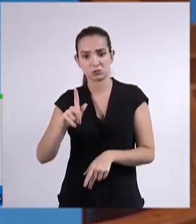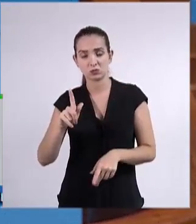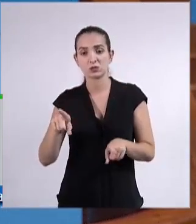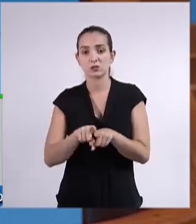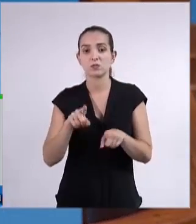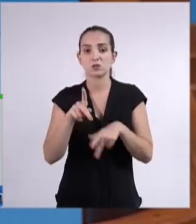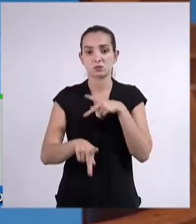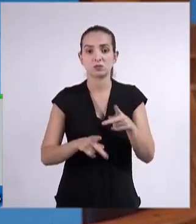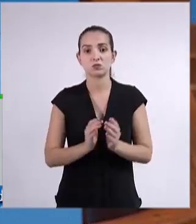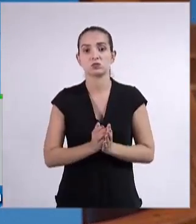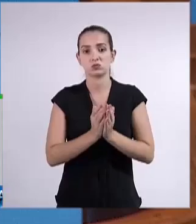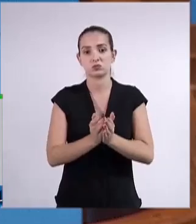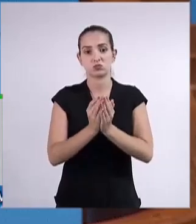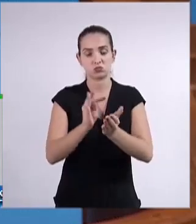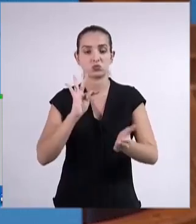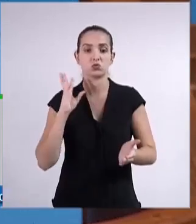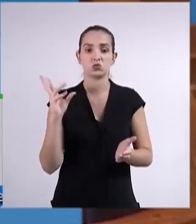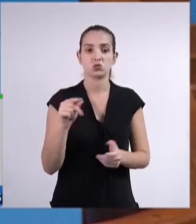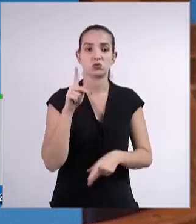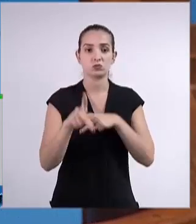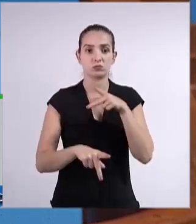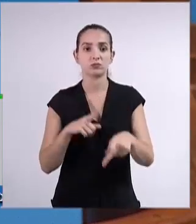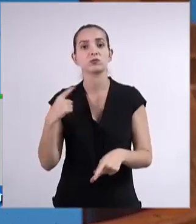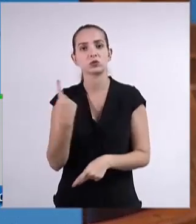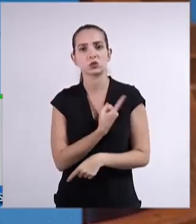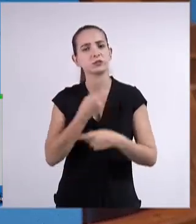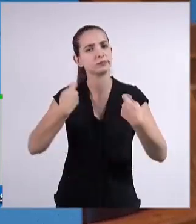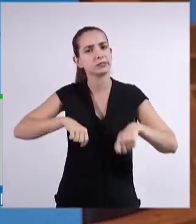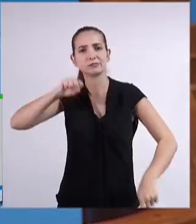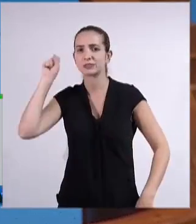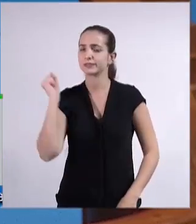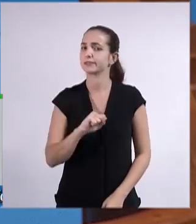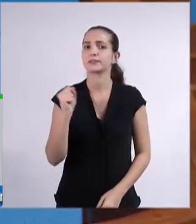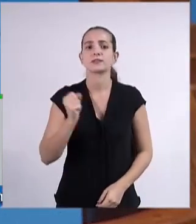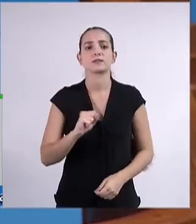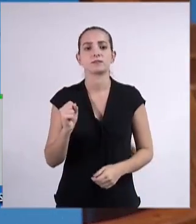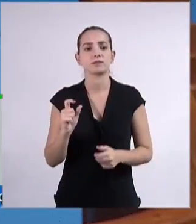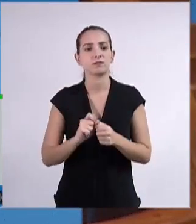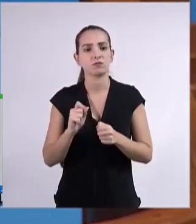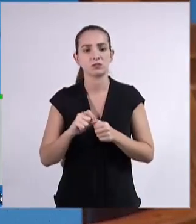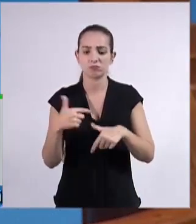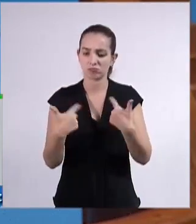corumbaense, de toda a nossa população. E nós precisamos, sim, fazer